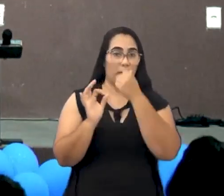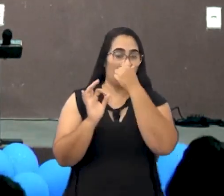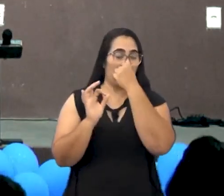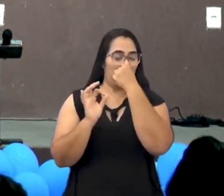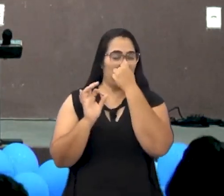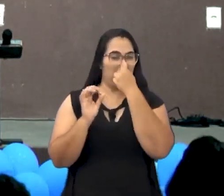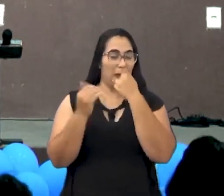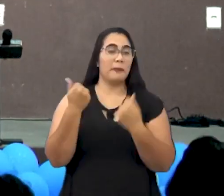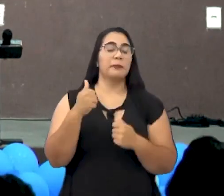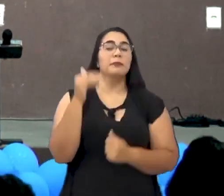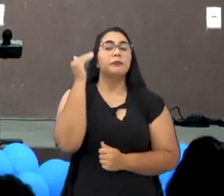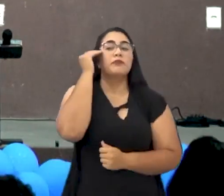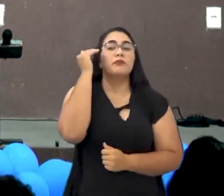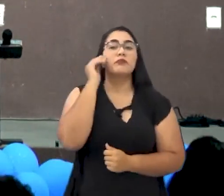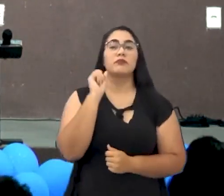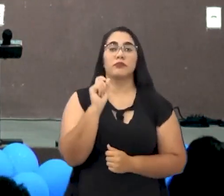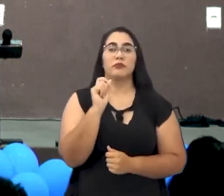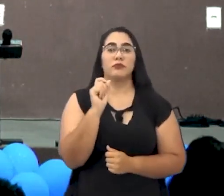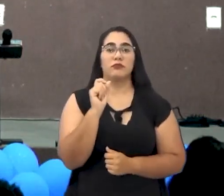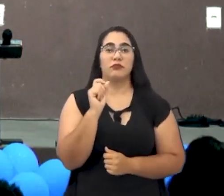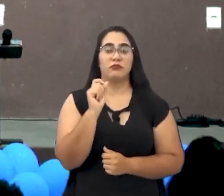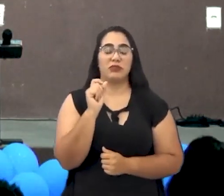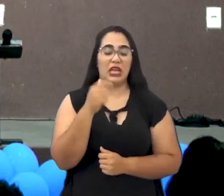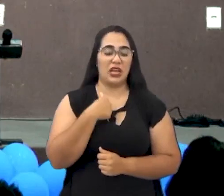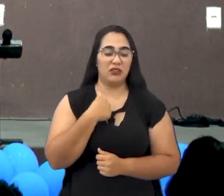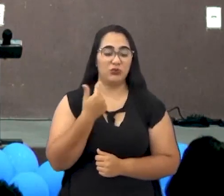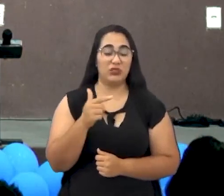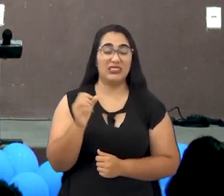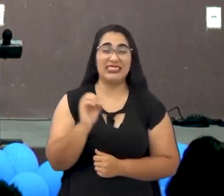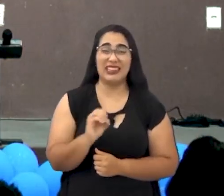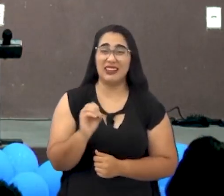reconheça que você não tem nada a oferecer,